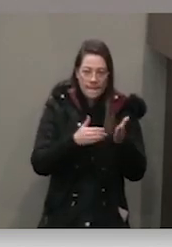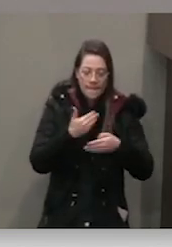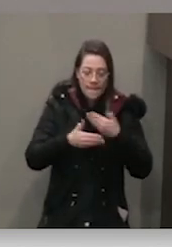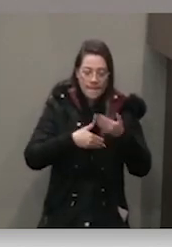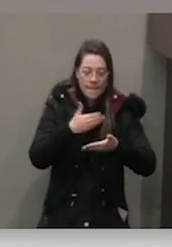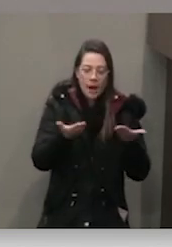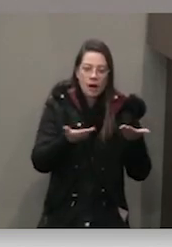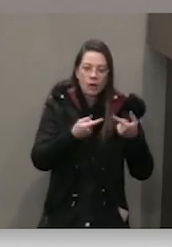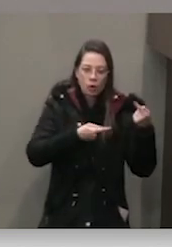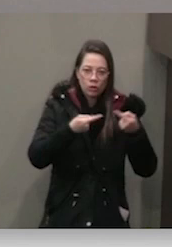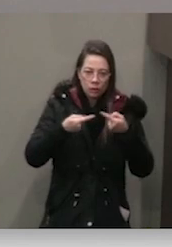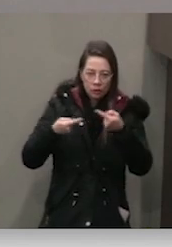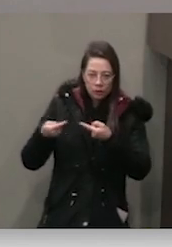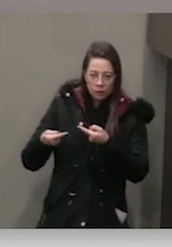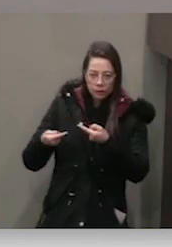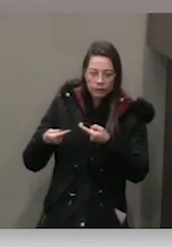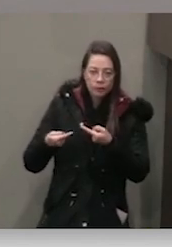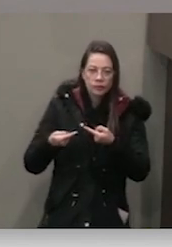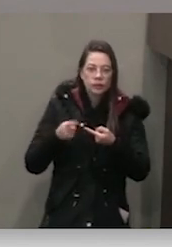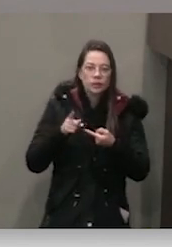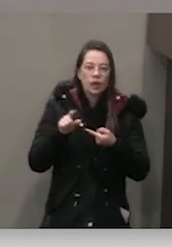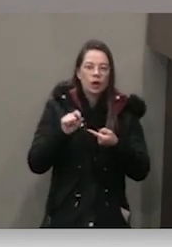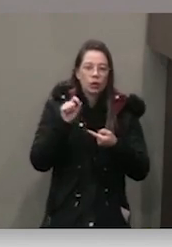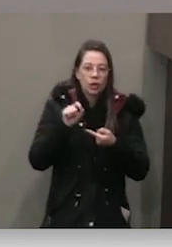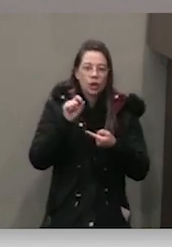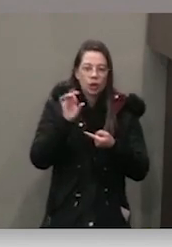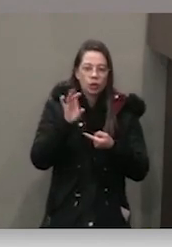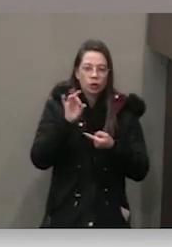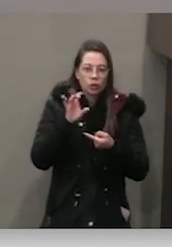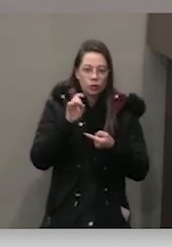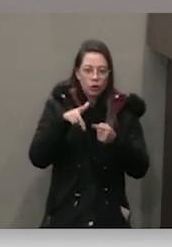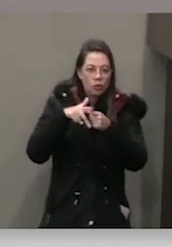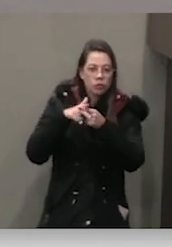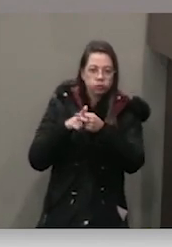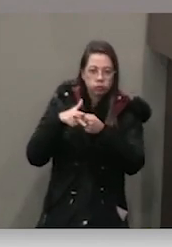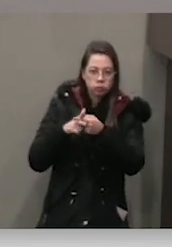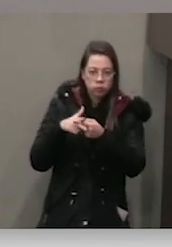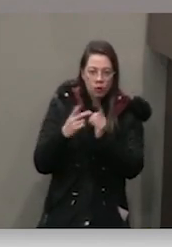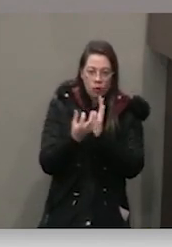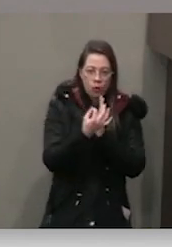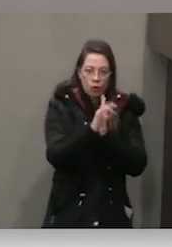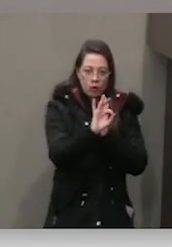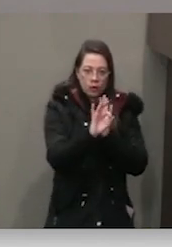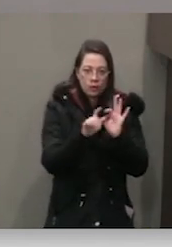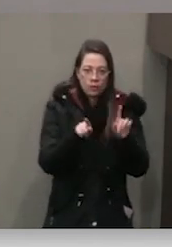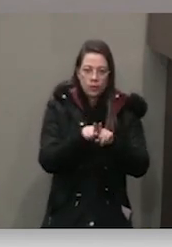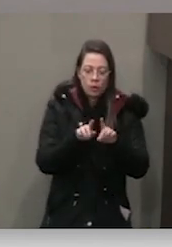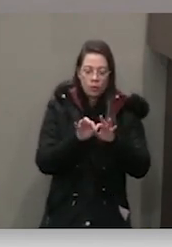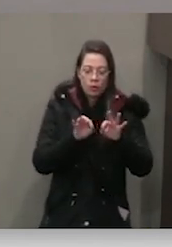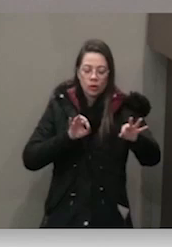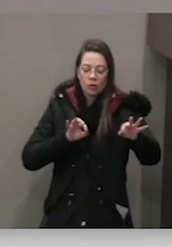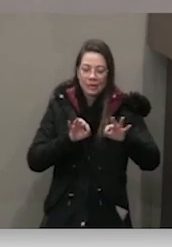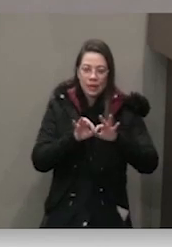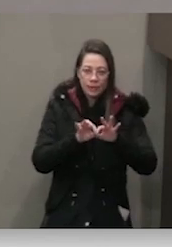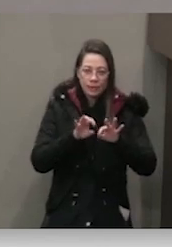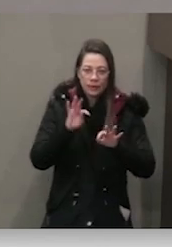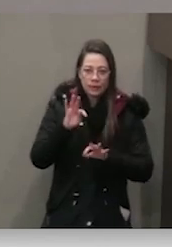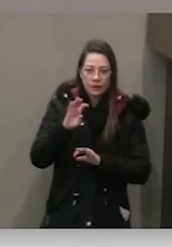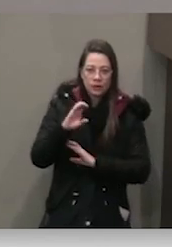que está em discussão nessa audiência pública, é apenas uma correção na metragem da TO